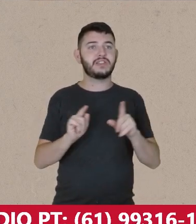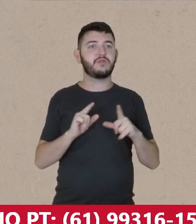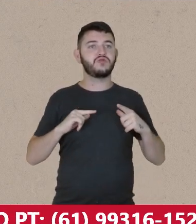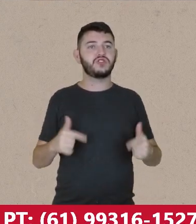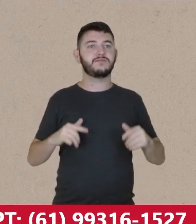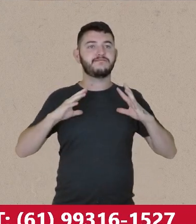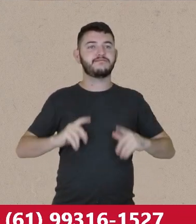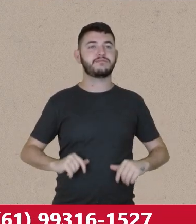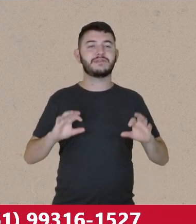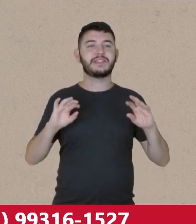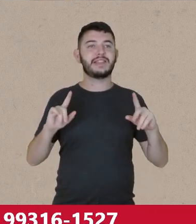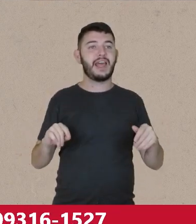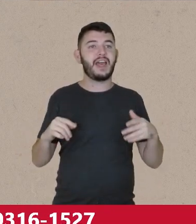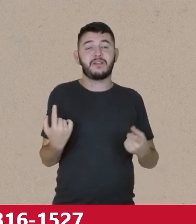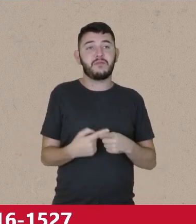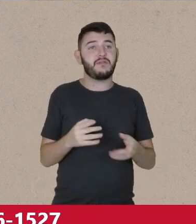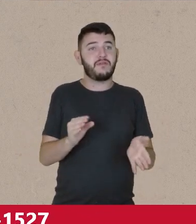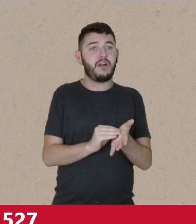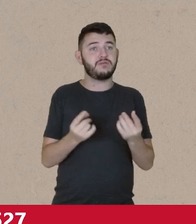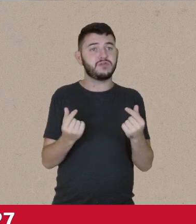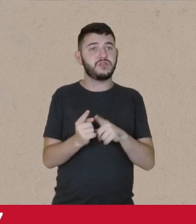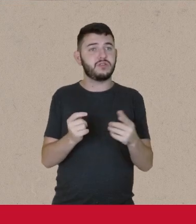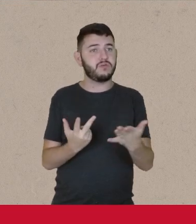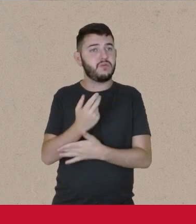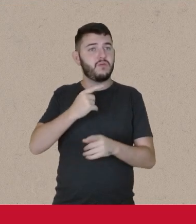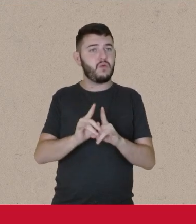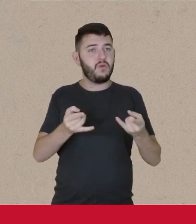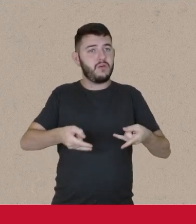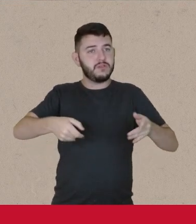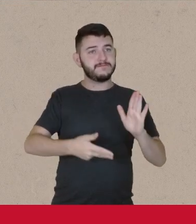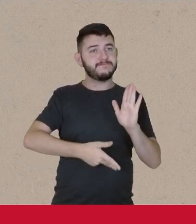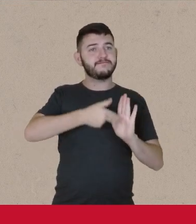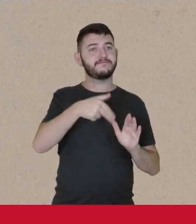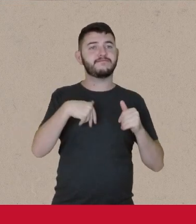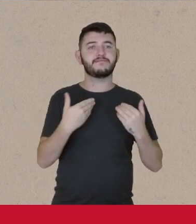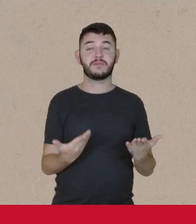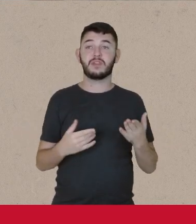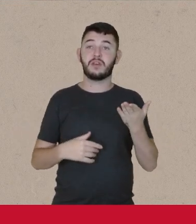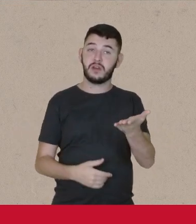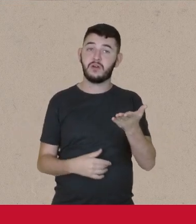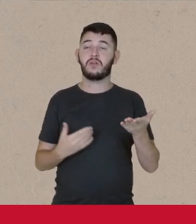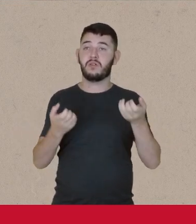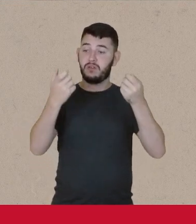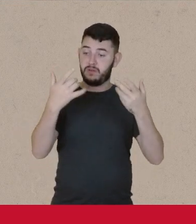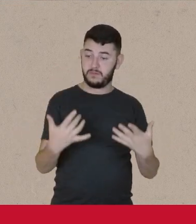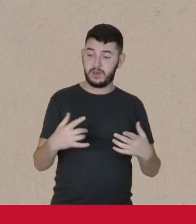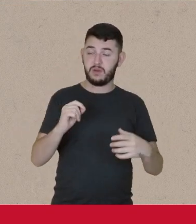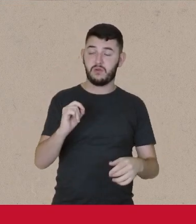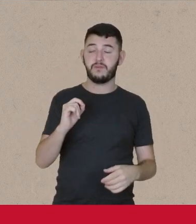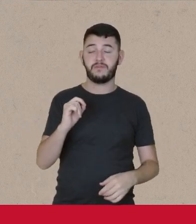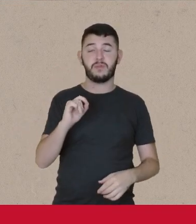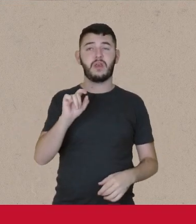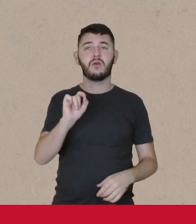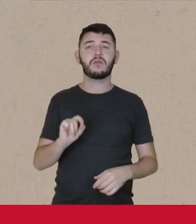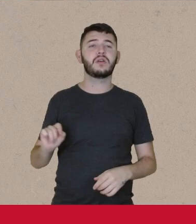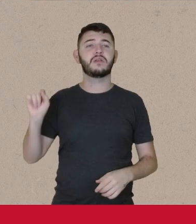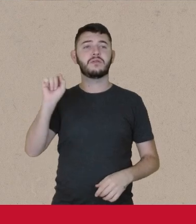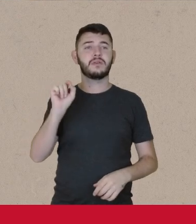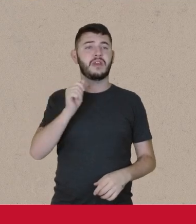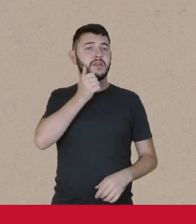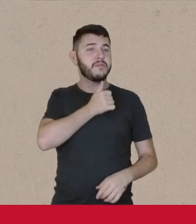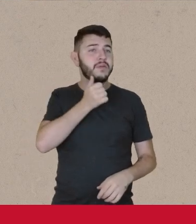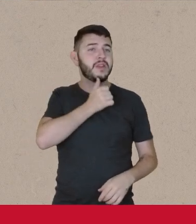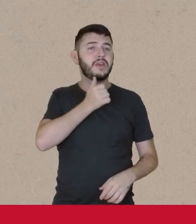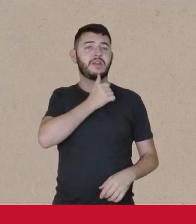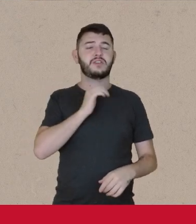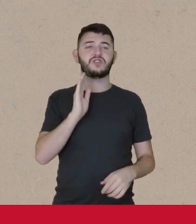é, incrementa ainda mais a desigualdade de gênero. Meninas já são sobrecarregadas com outros afazeres que muitas